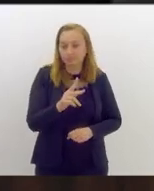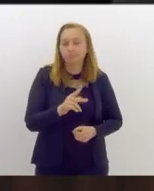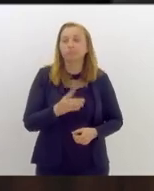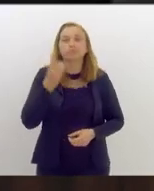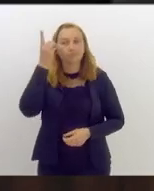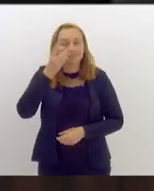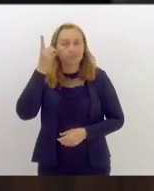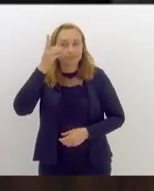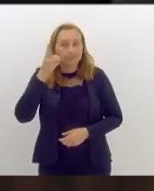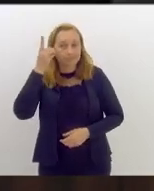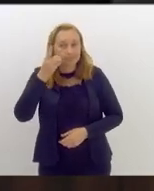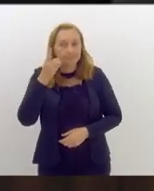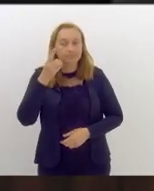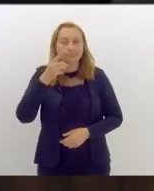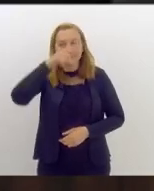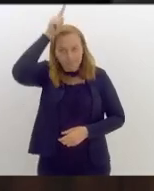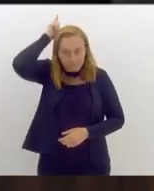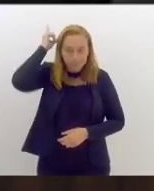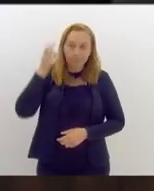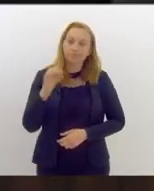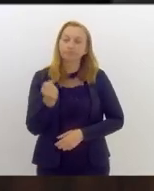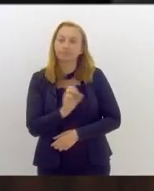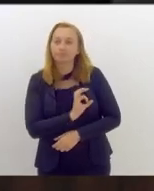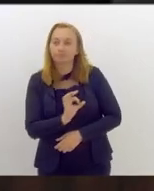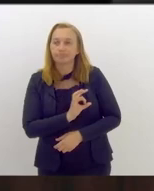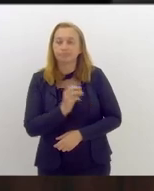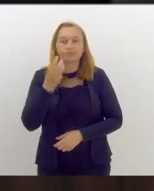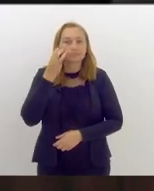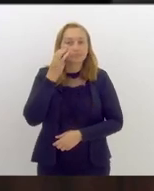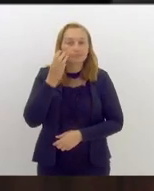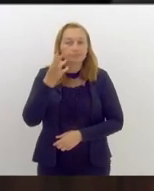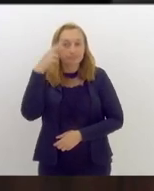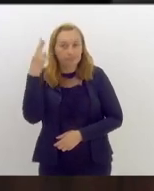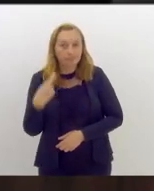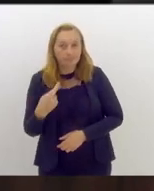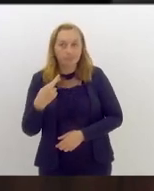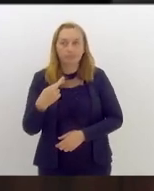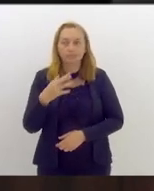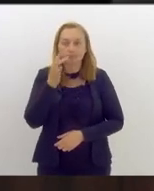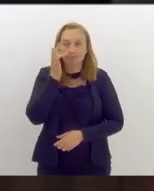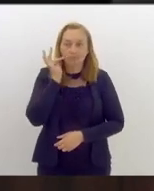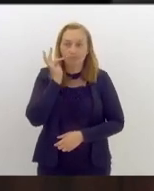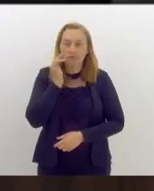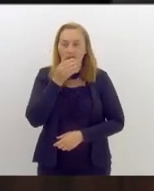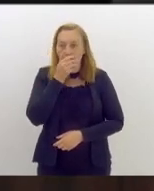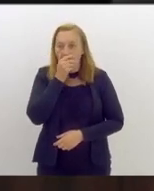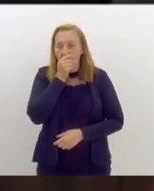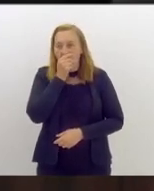Luiz Marta valdec Renata e Flávio